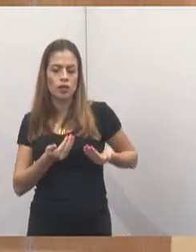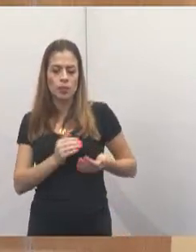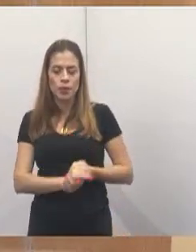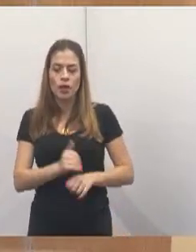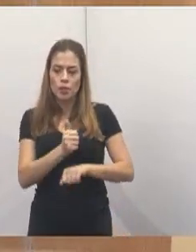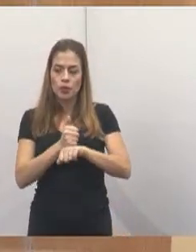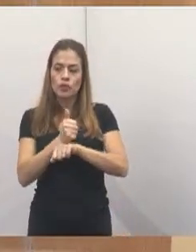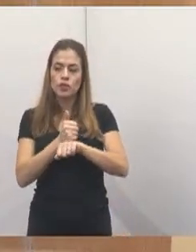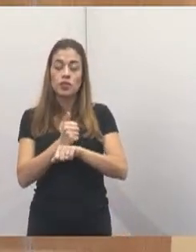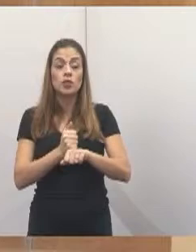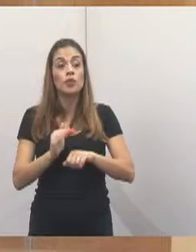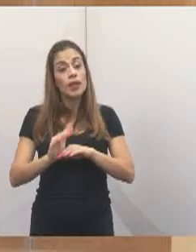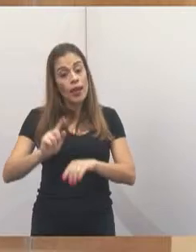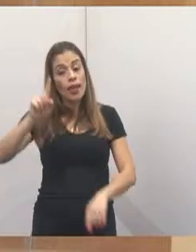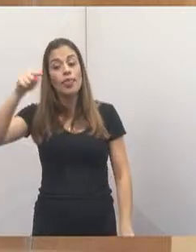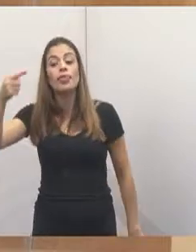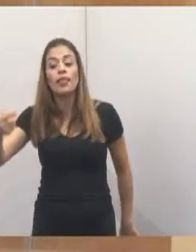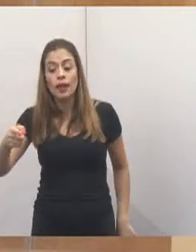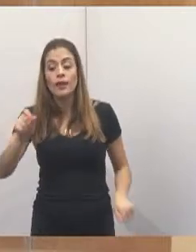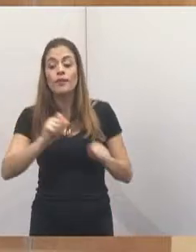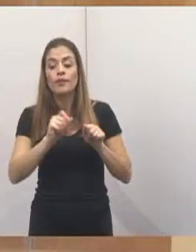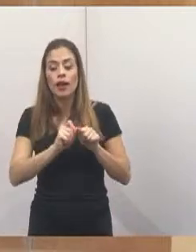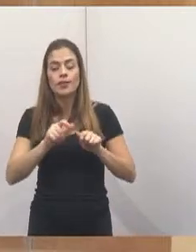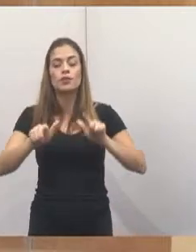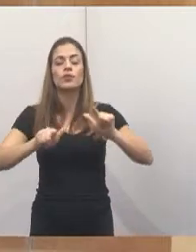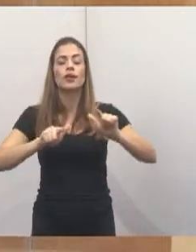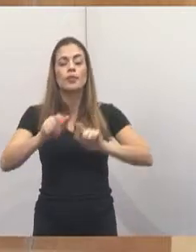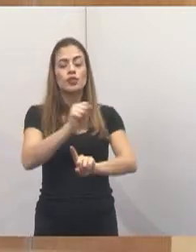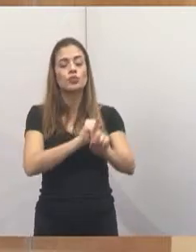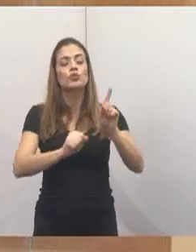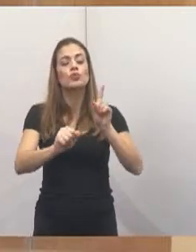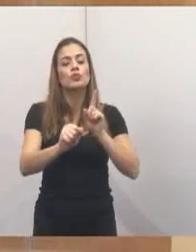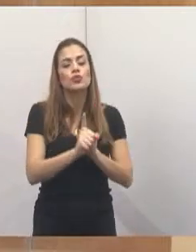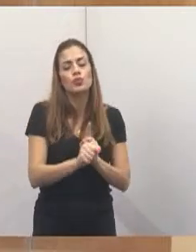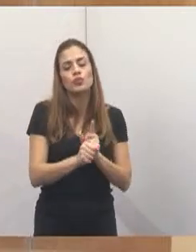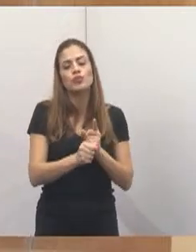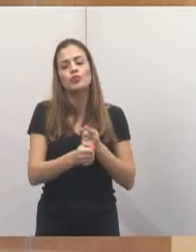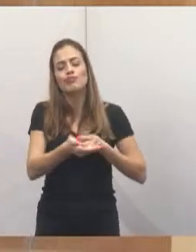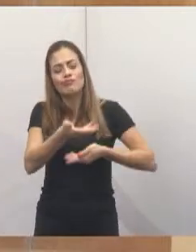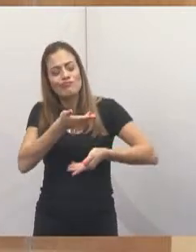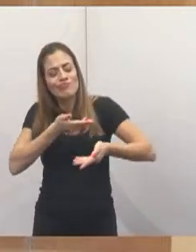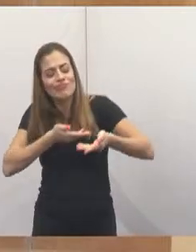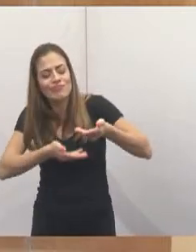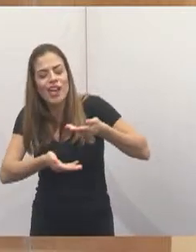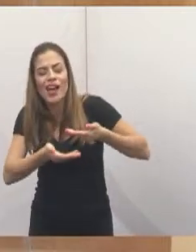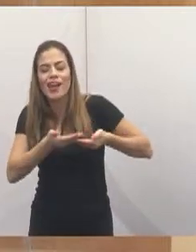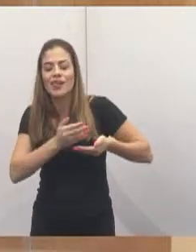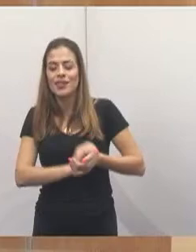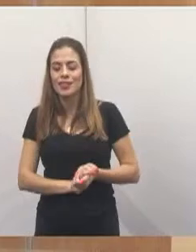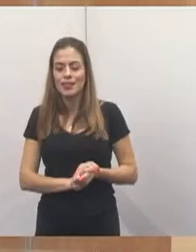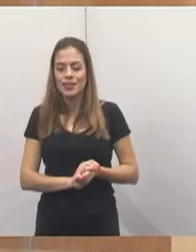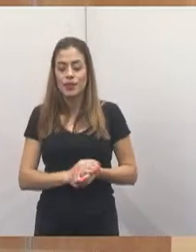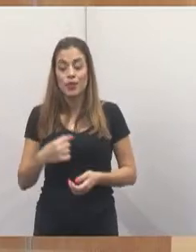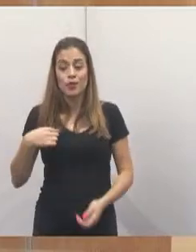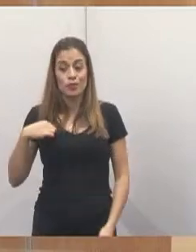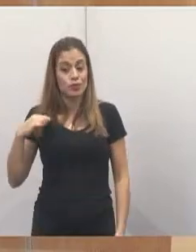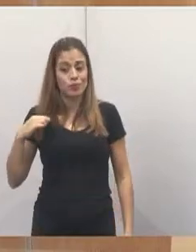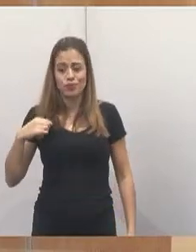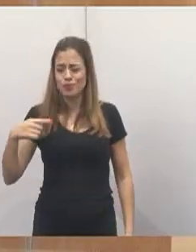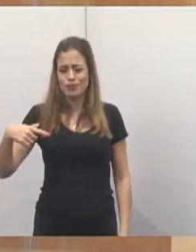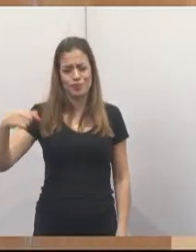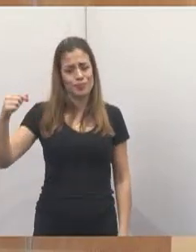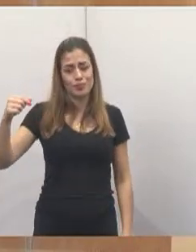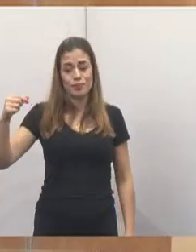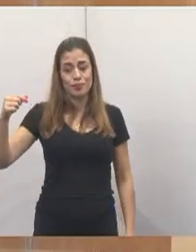ofício, e além do seu trabalho, eles fazem esse trabalho social, que é de coração. E eu sempre falo, voluntário a gente não escolhe,